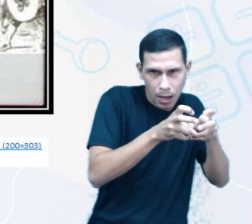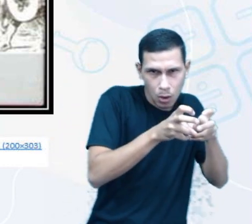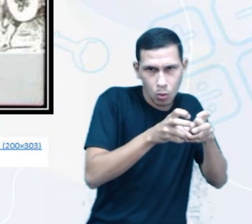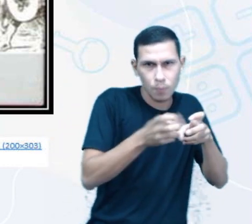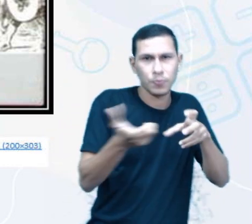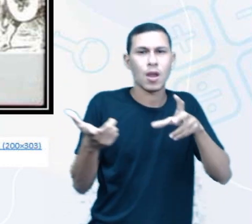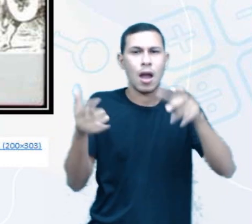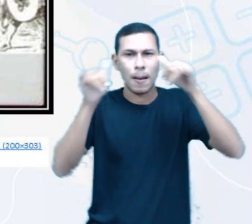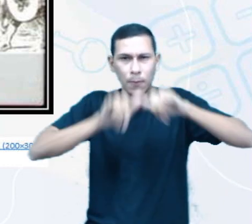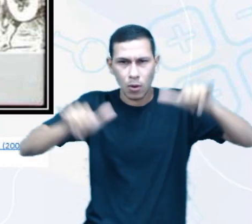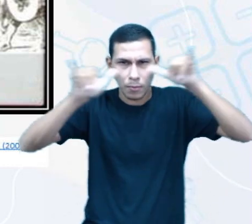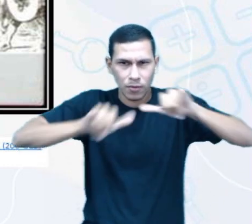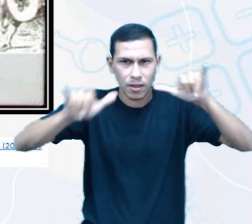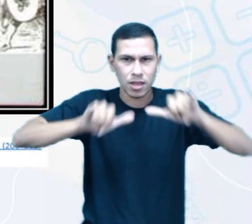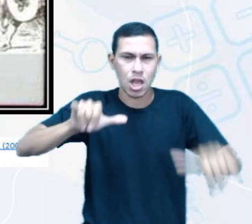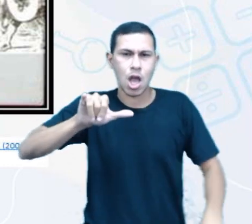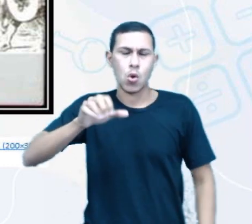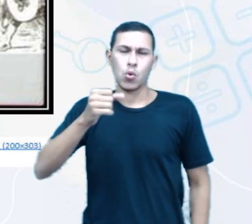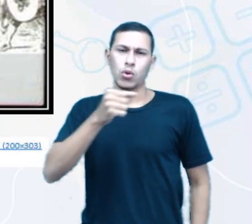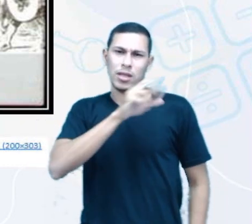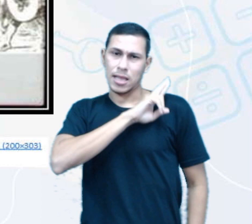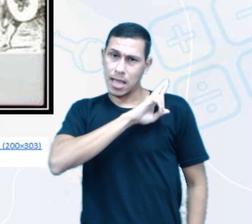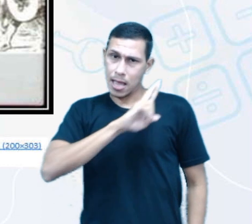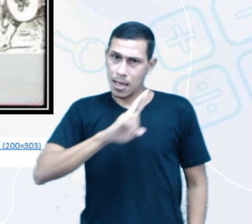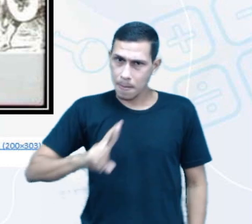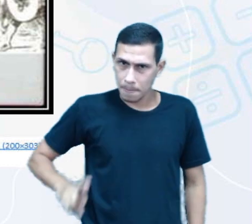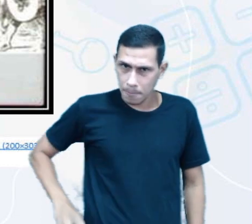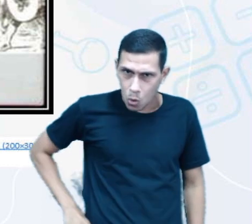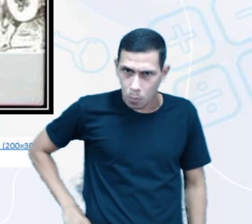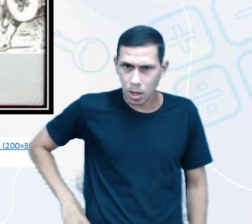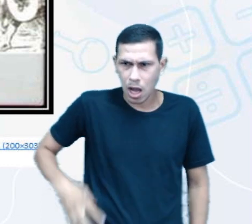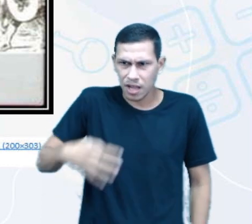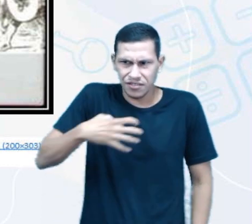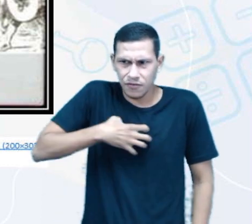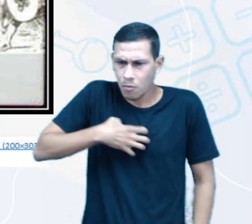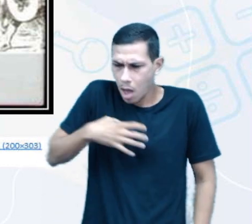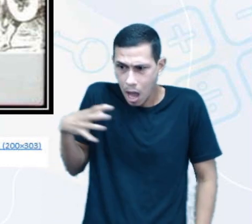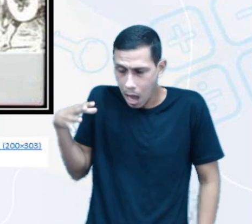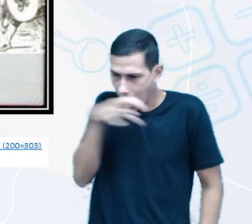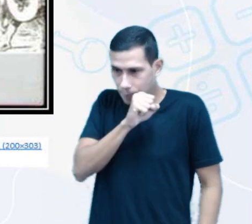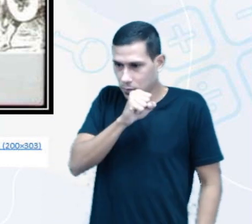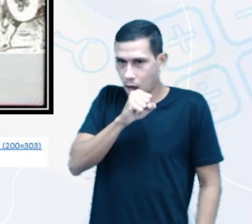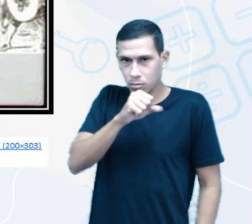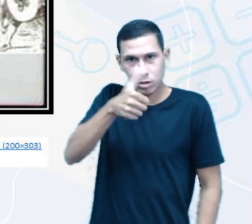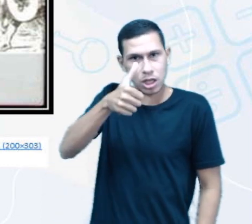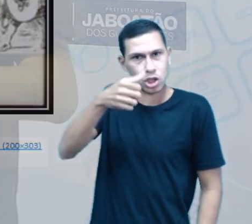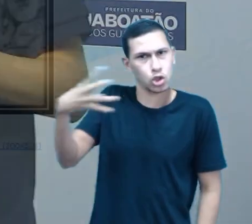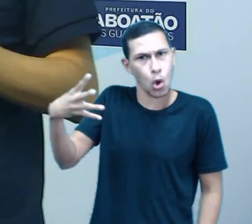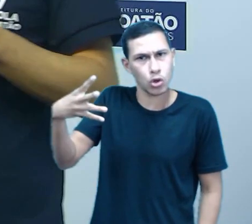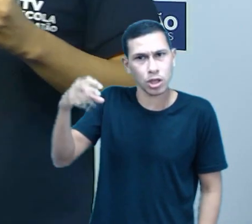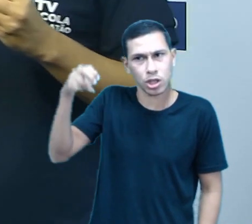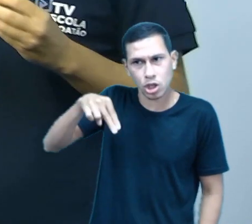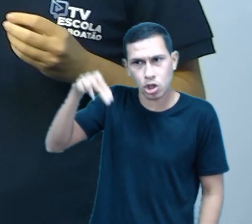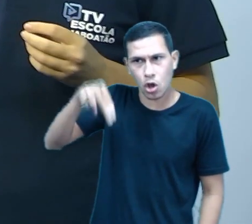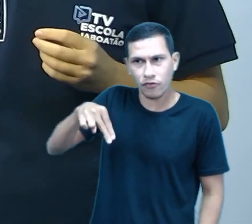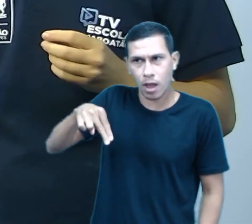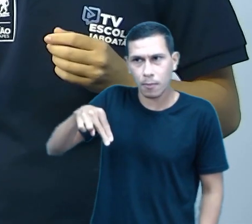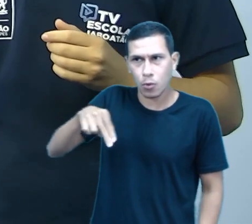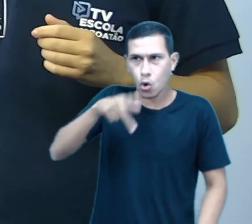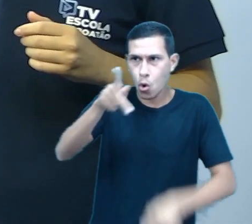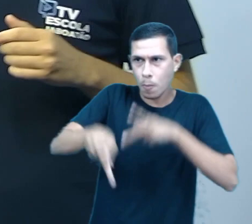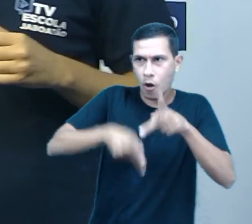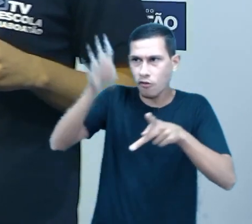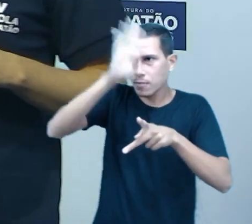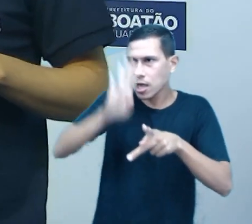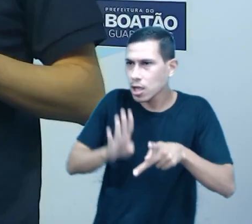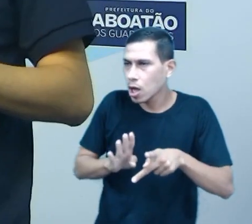bestializado, o que significa dizer que em 14 de novembro, a população brasileira ela dorme na monarquia